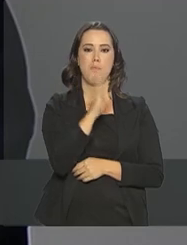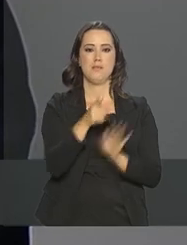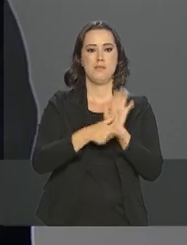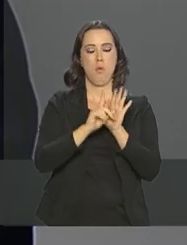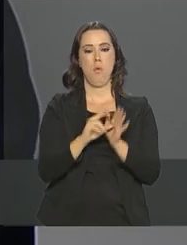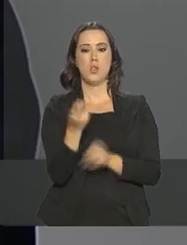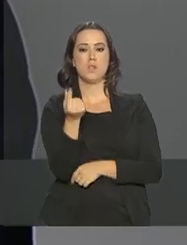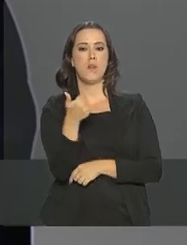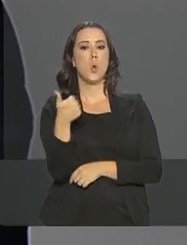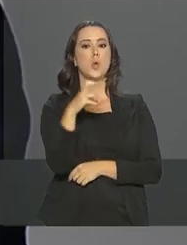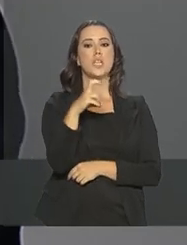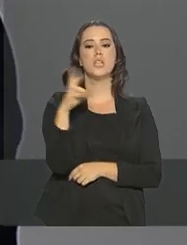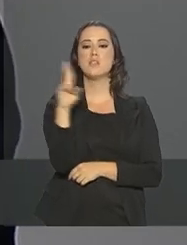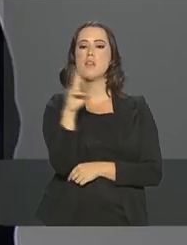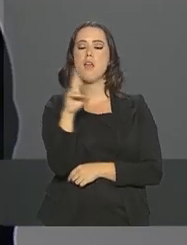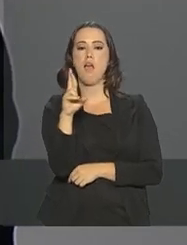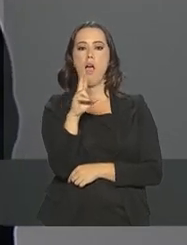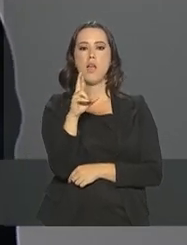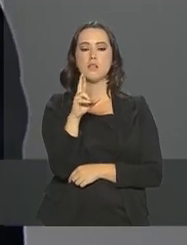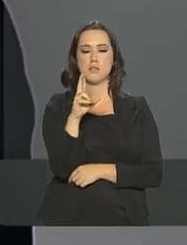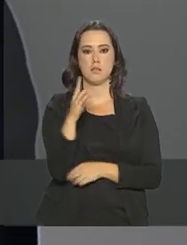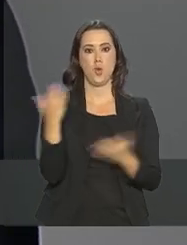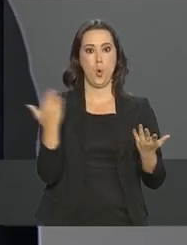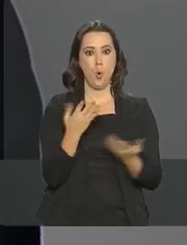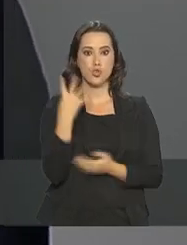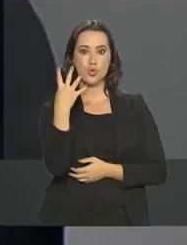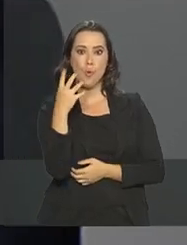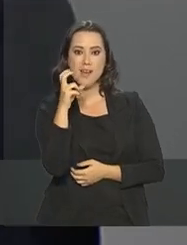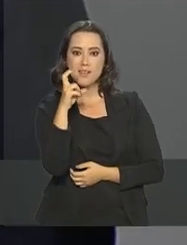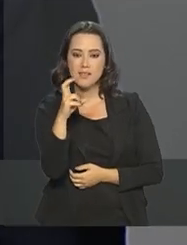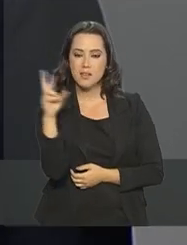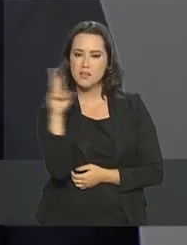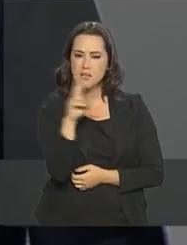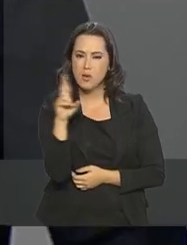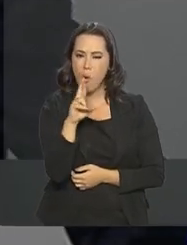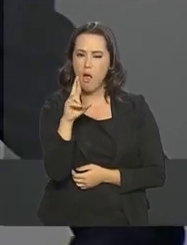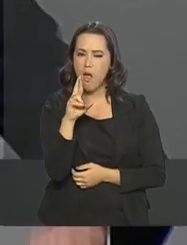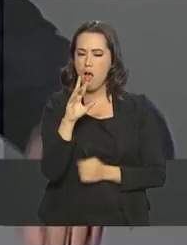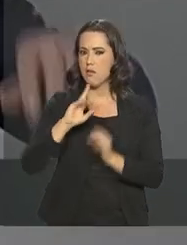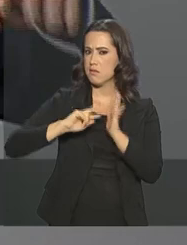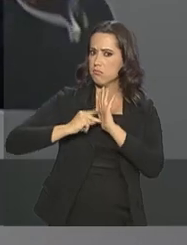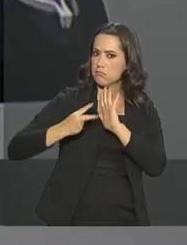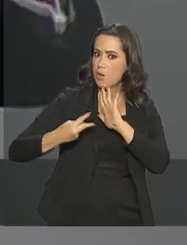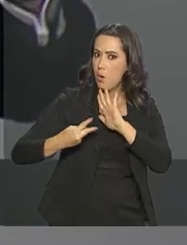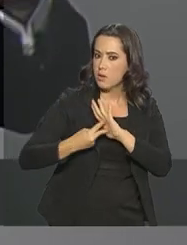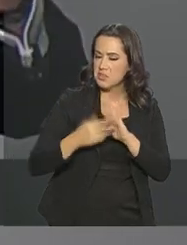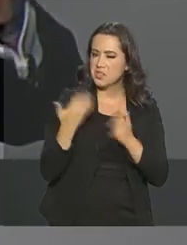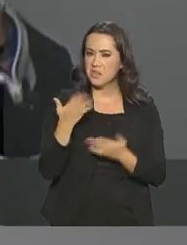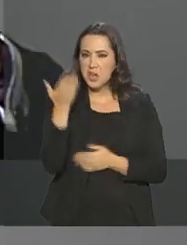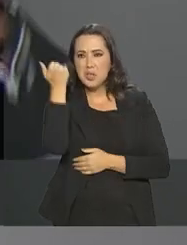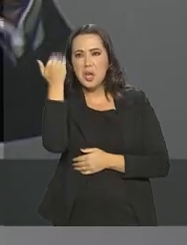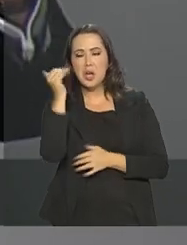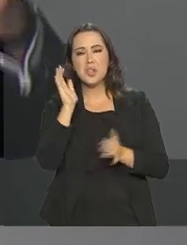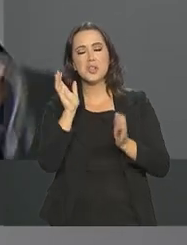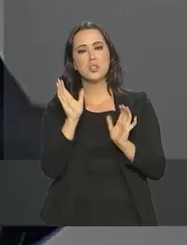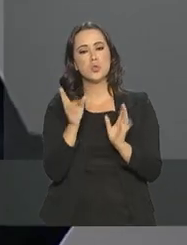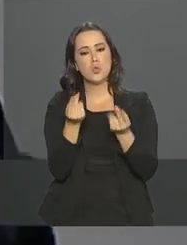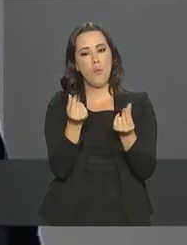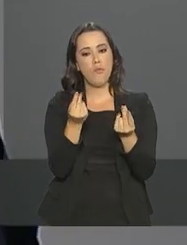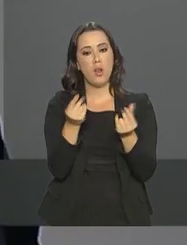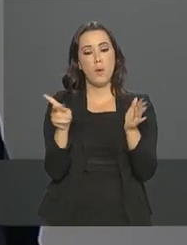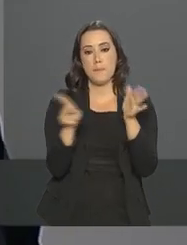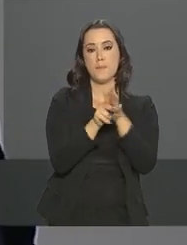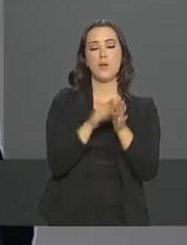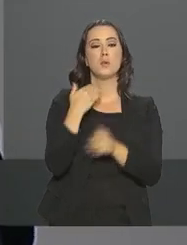reais hoje vale 45 reais a significa que o patrimônio público do banco do brasil que era de cerca de 135